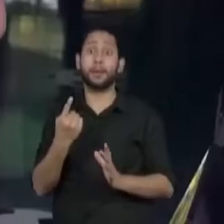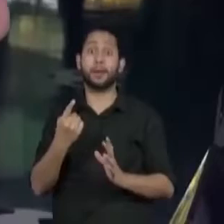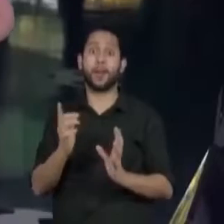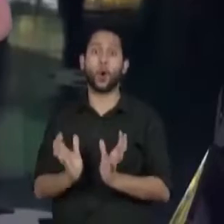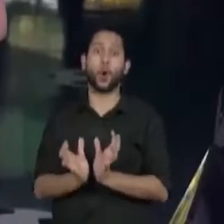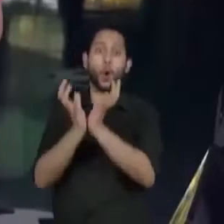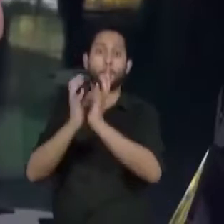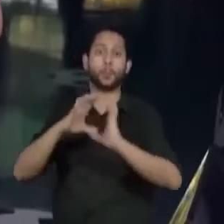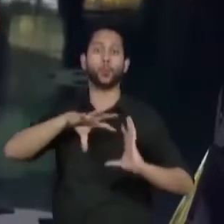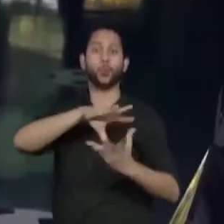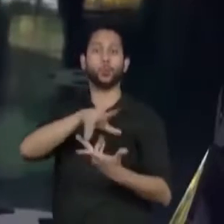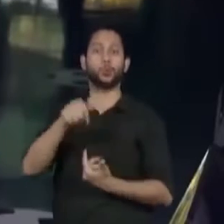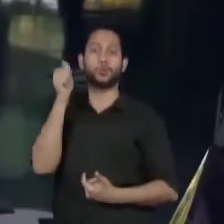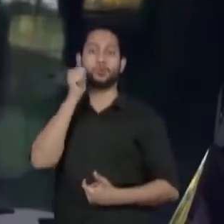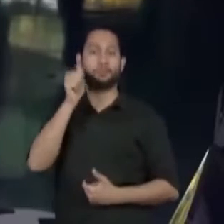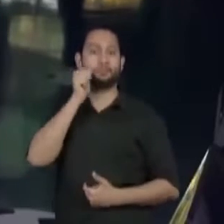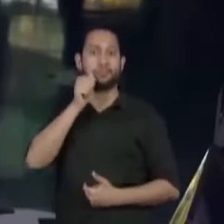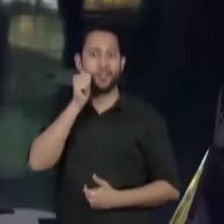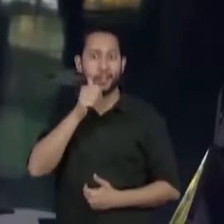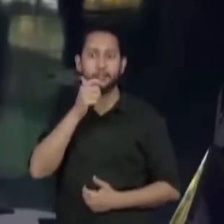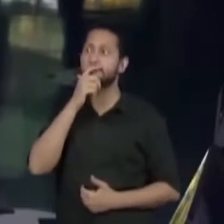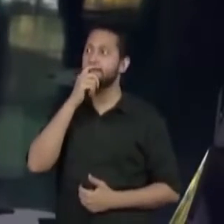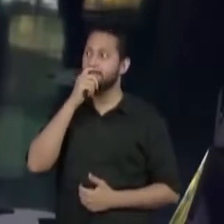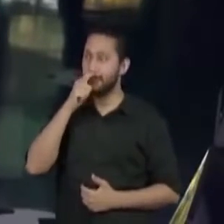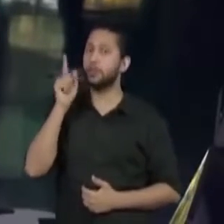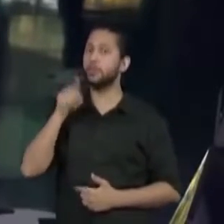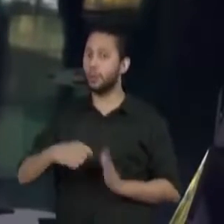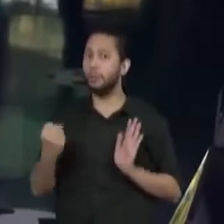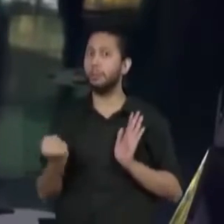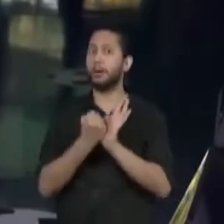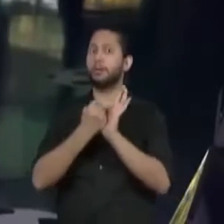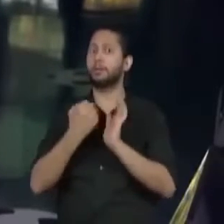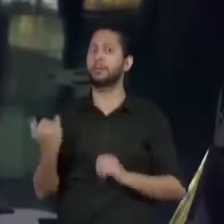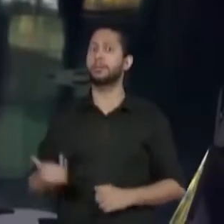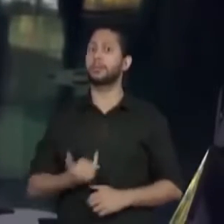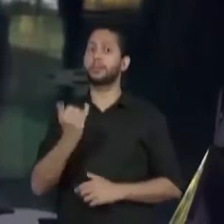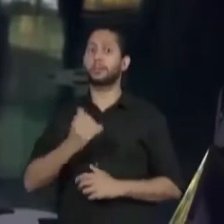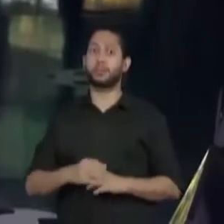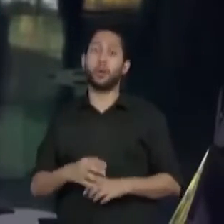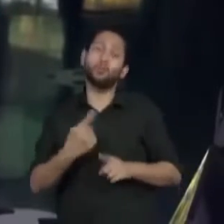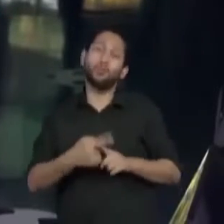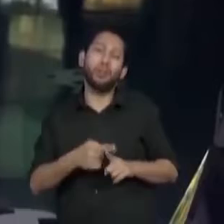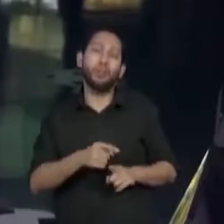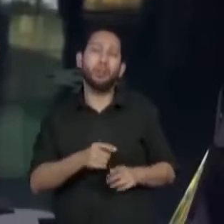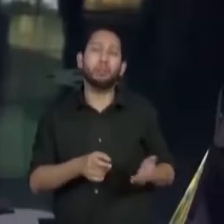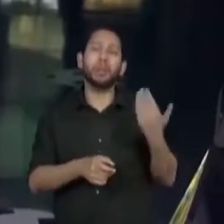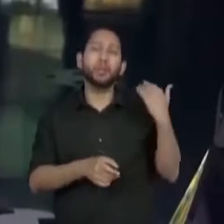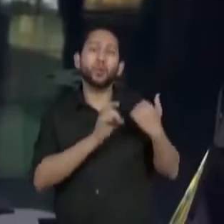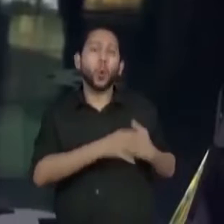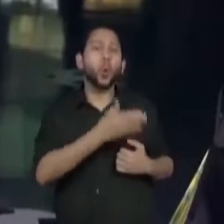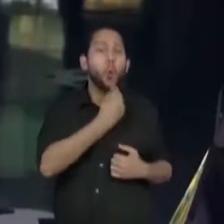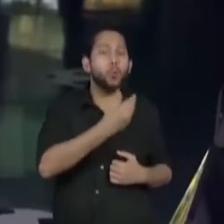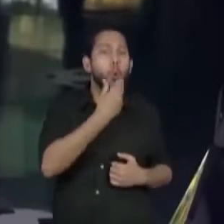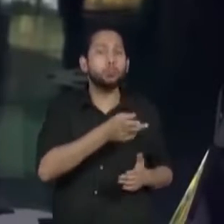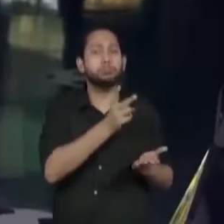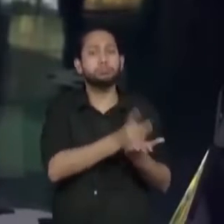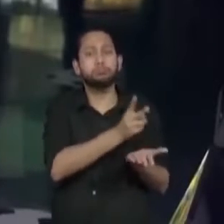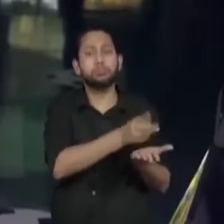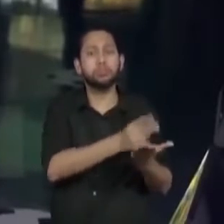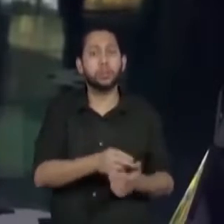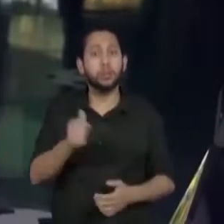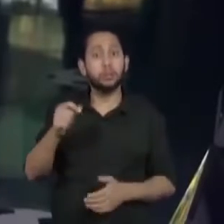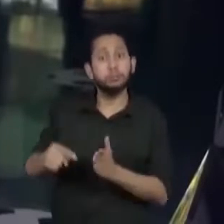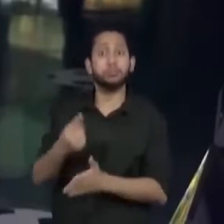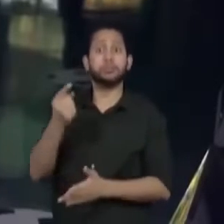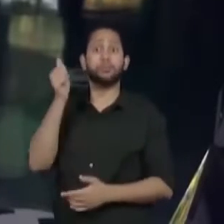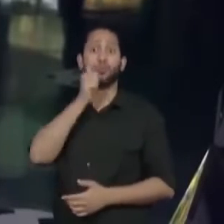feminina. Então, assim, realmente foi um grande marco aí. Até então, a Copa do Mundo era só masculina, veio a feminina e